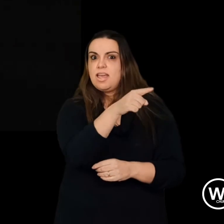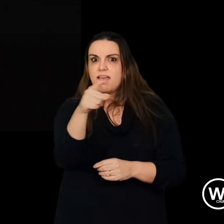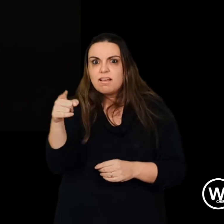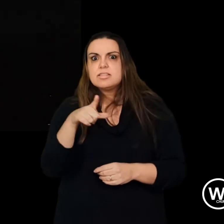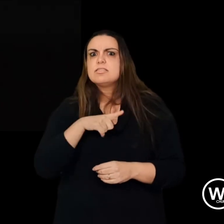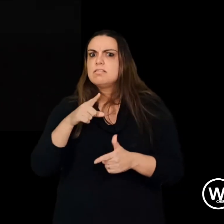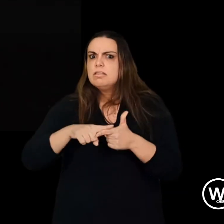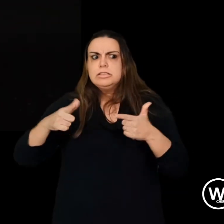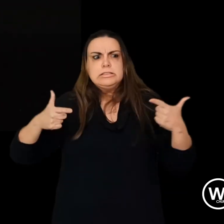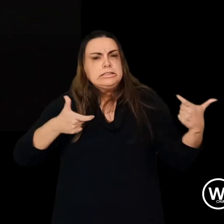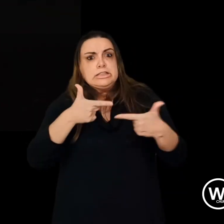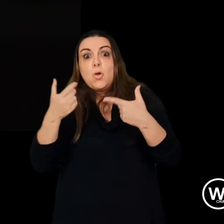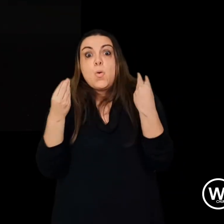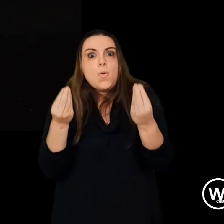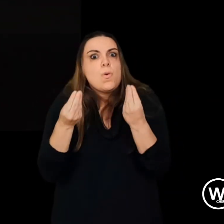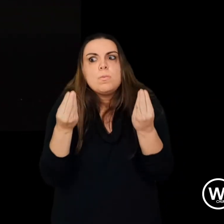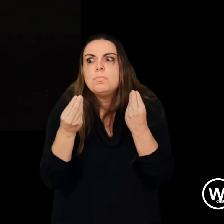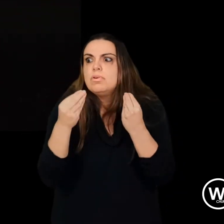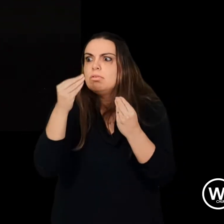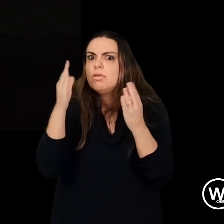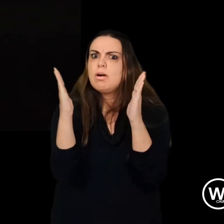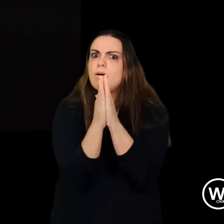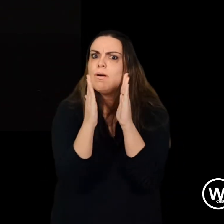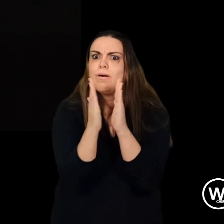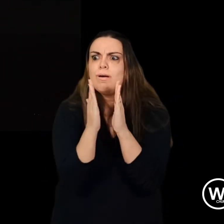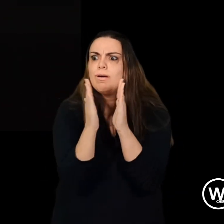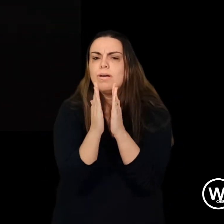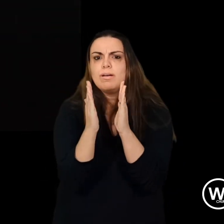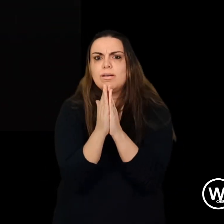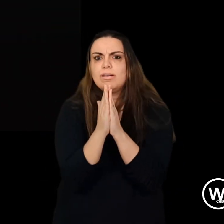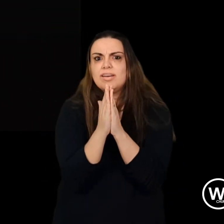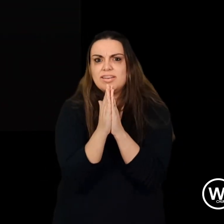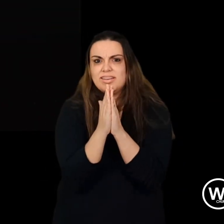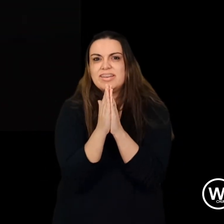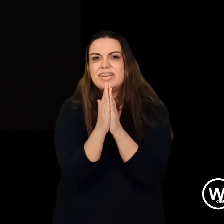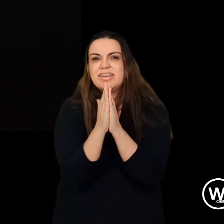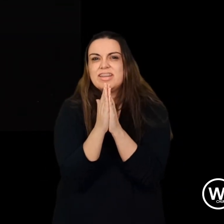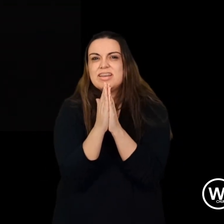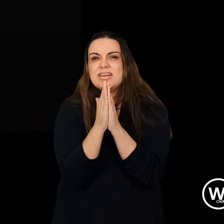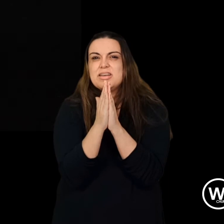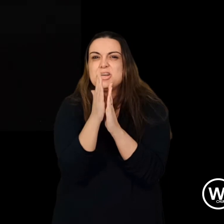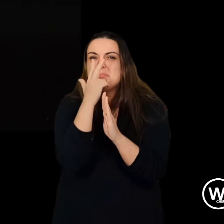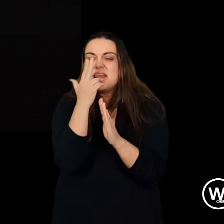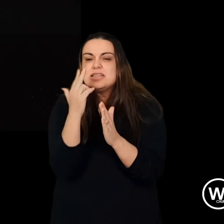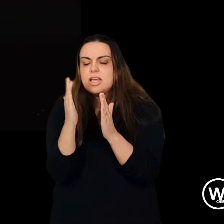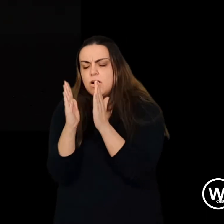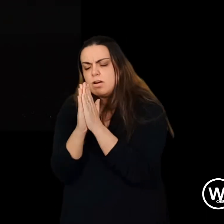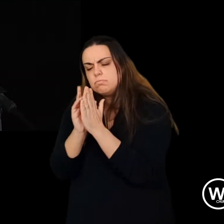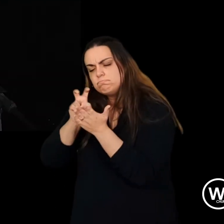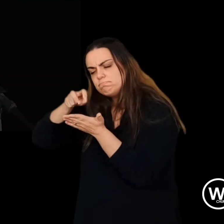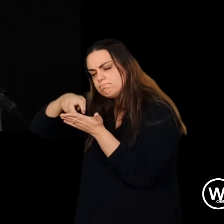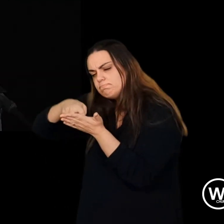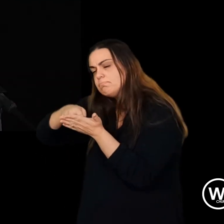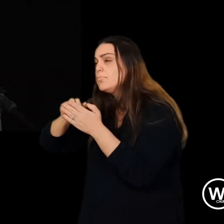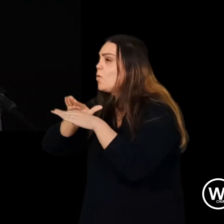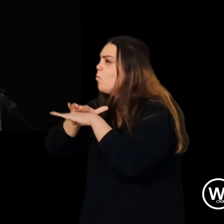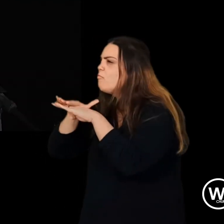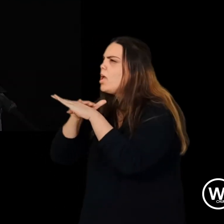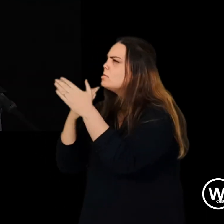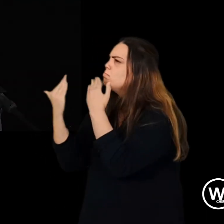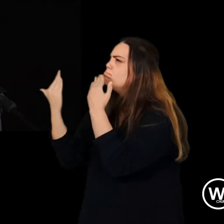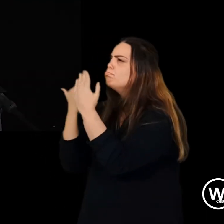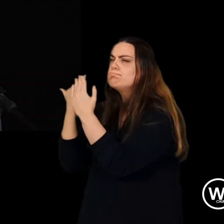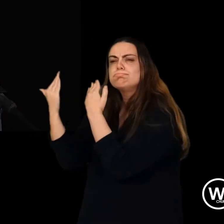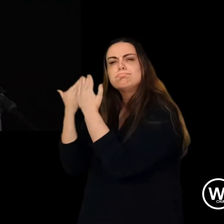né? Como é que eu aprendi a oração? Vai para o seu canto, se coloca diante de Deus e conversa com